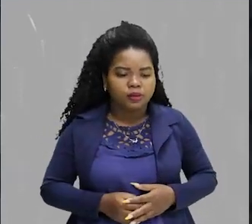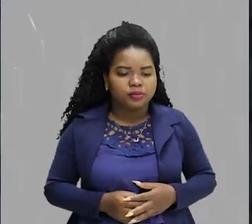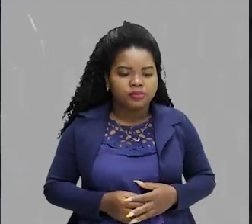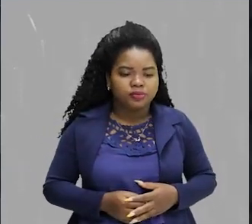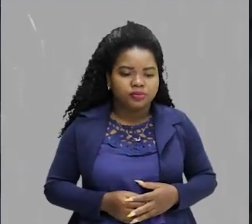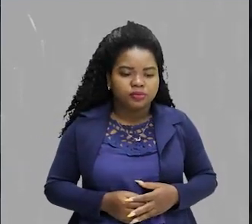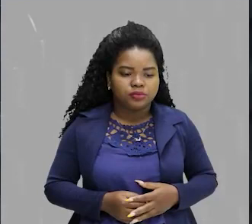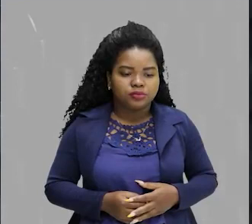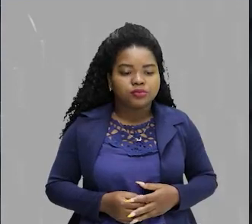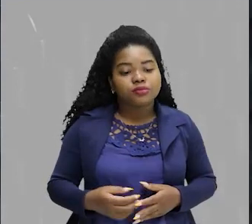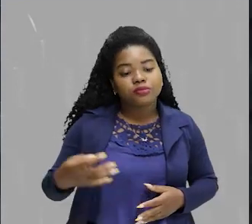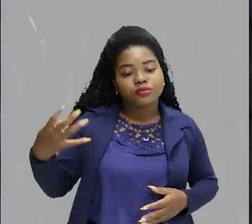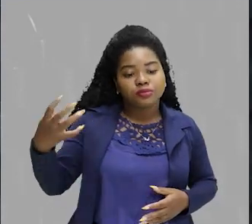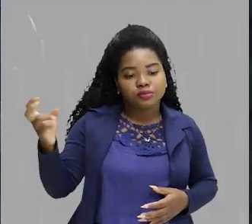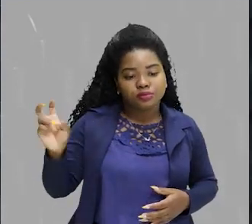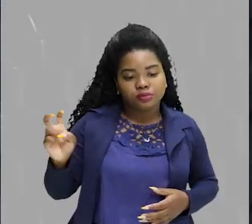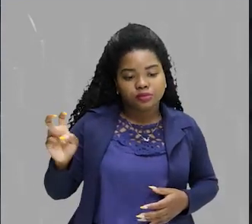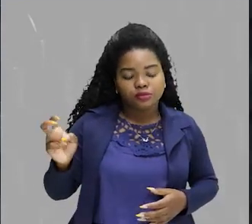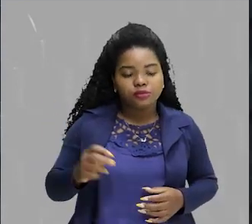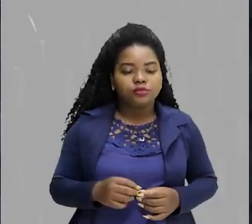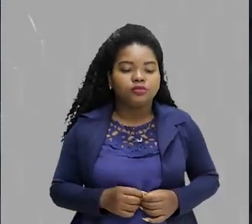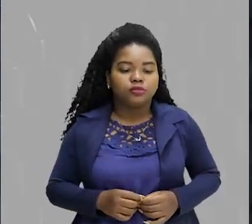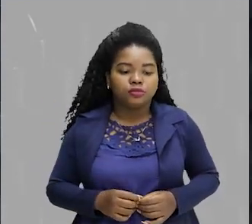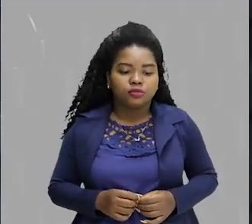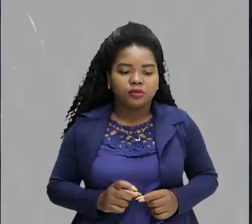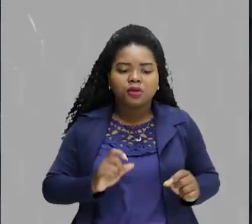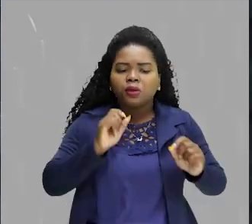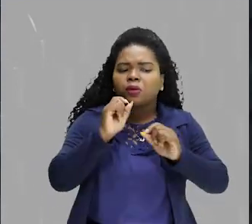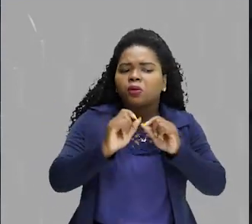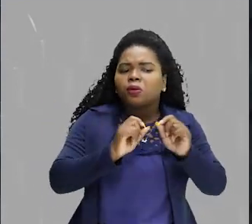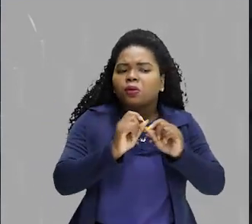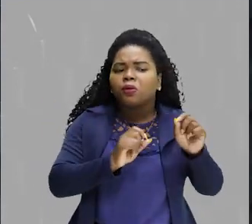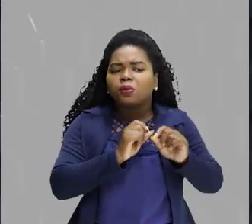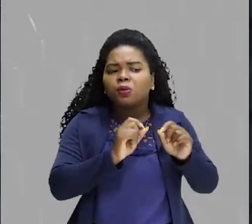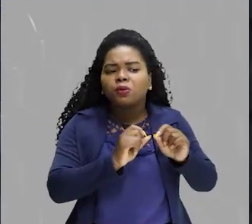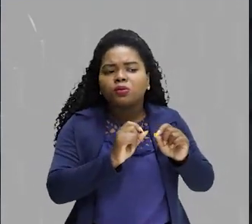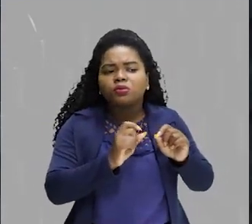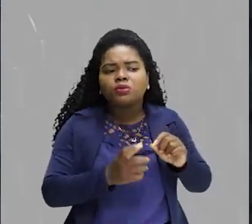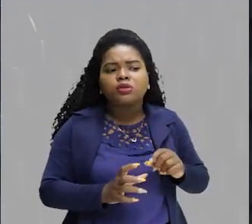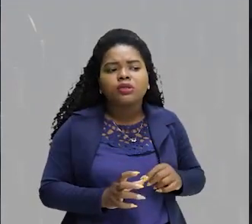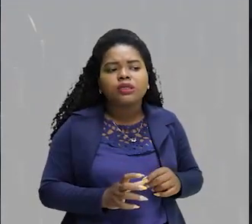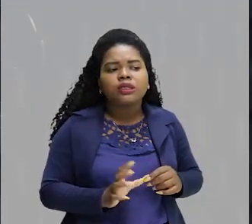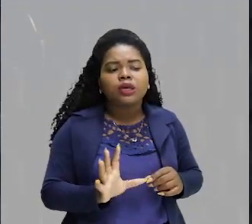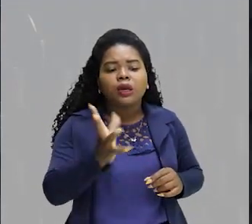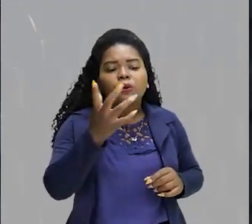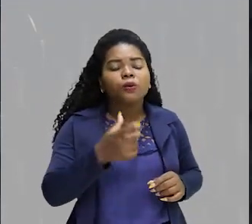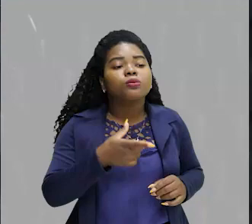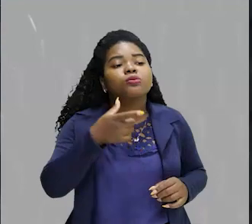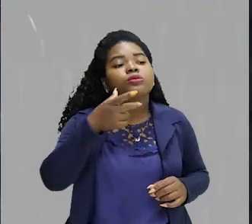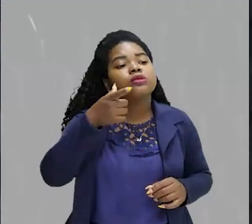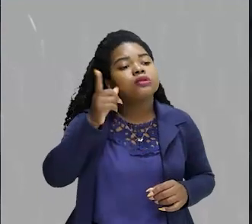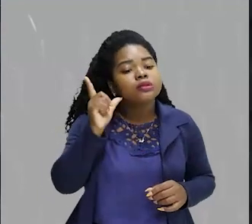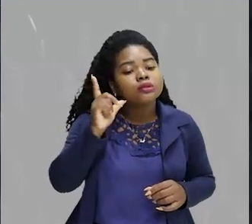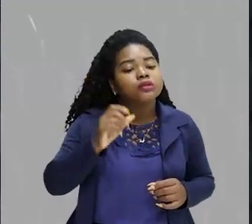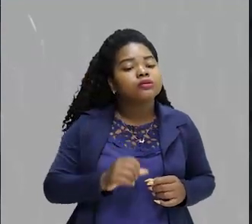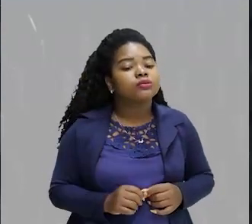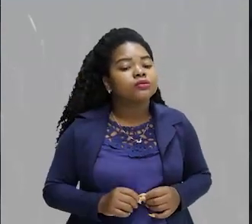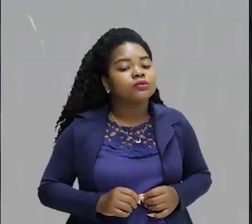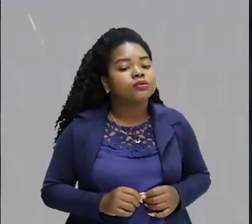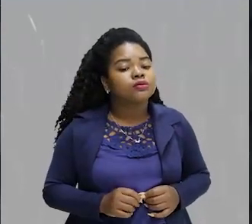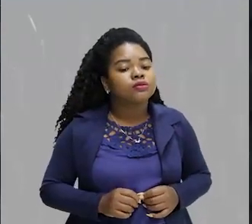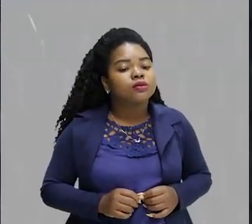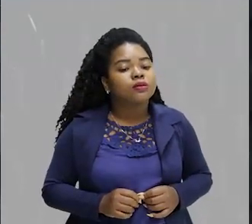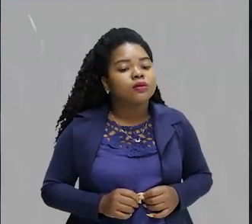interrogativa. What did you do yesterday? O que você fez ontem? O que? Onde?